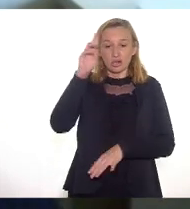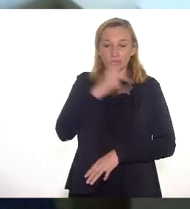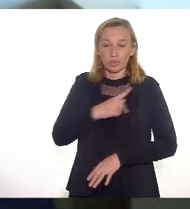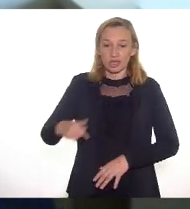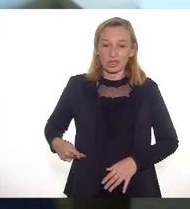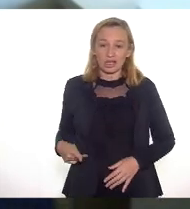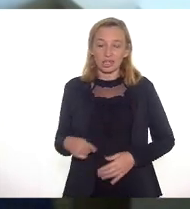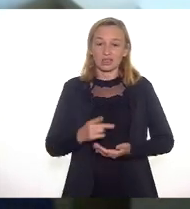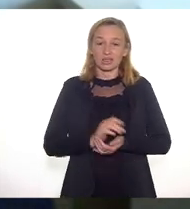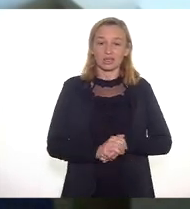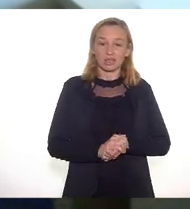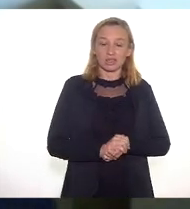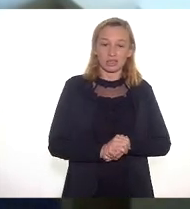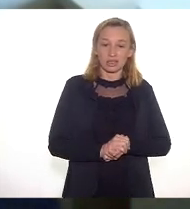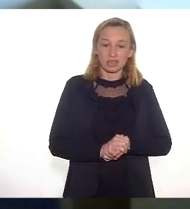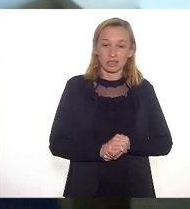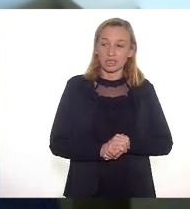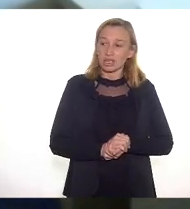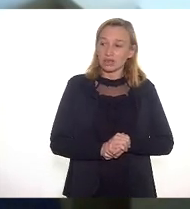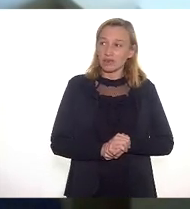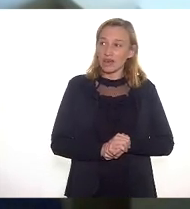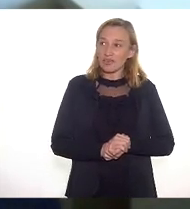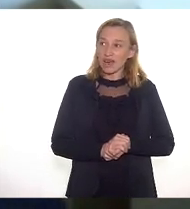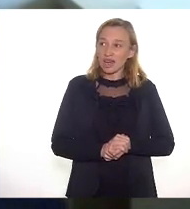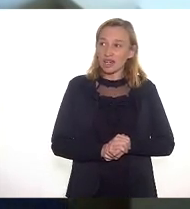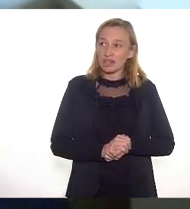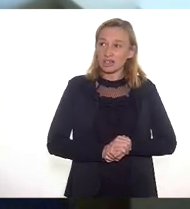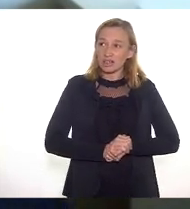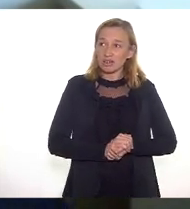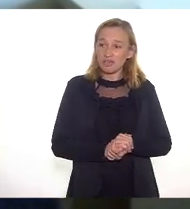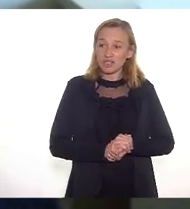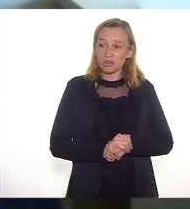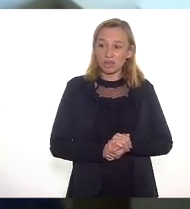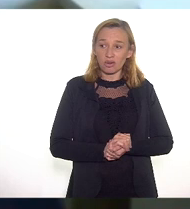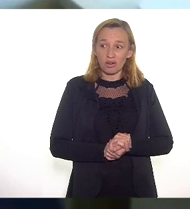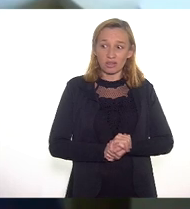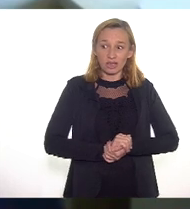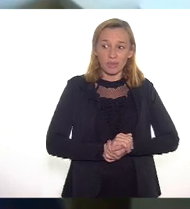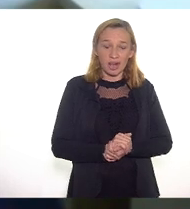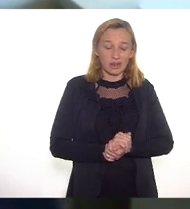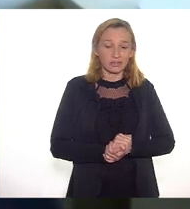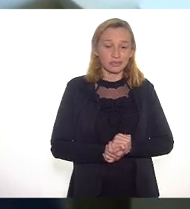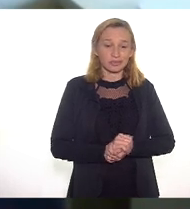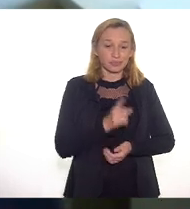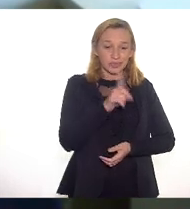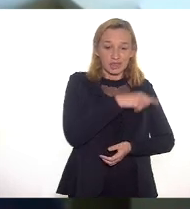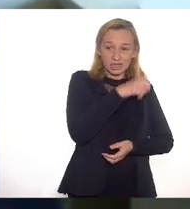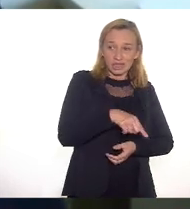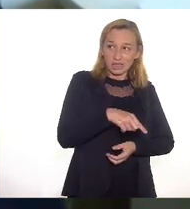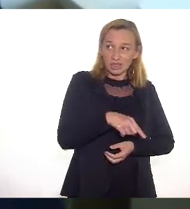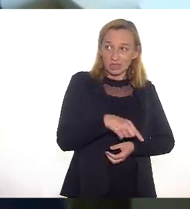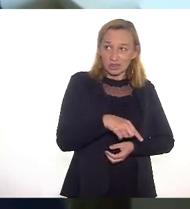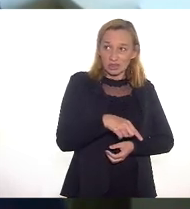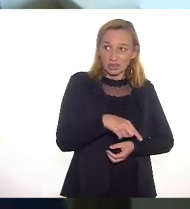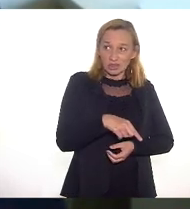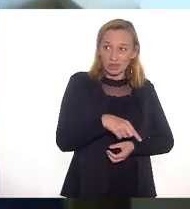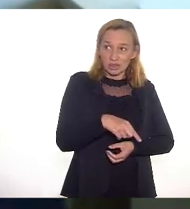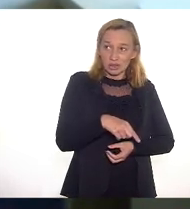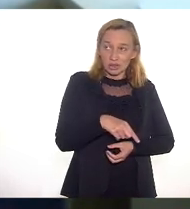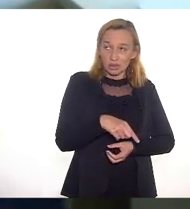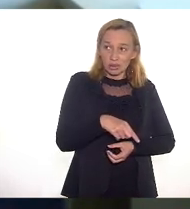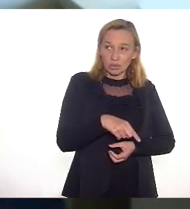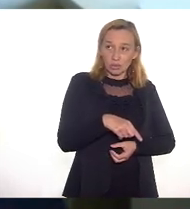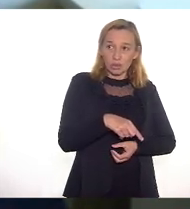o parecer é pela, no fundo, pela rejeição das três emendas, né,